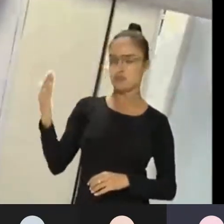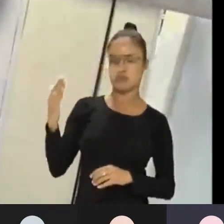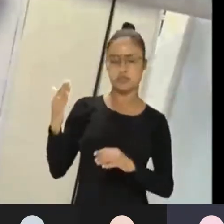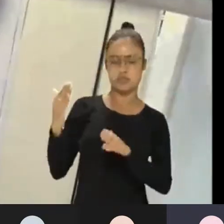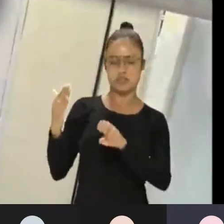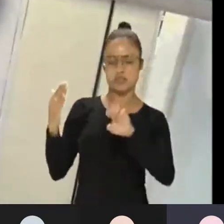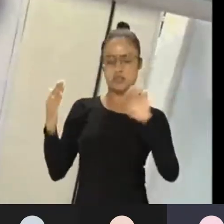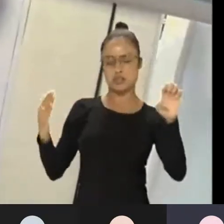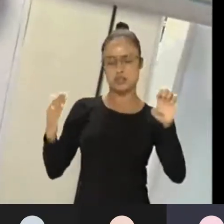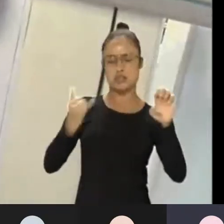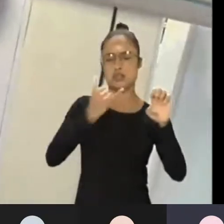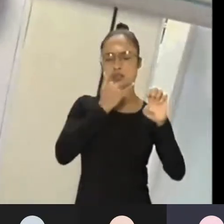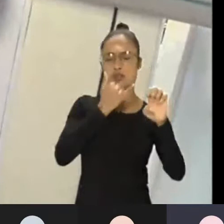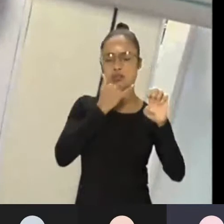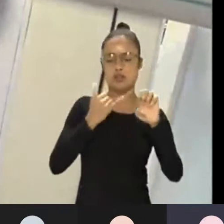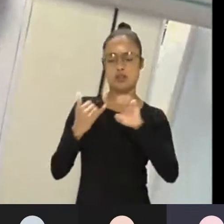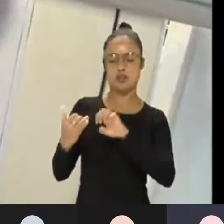Então, eu venho aqui,